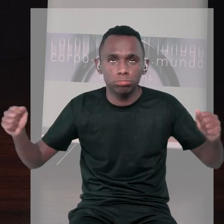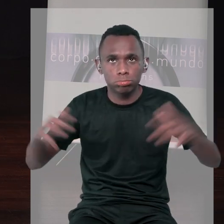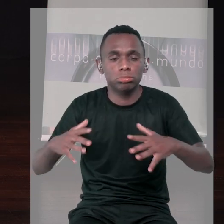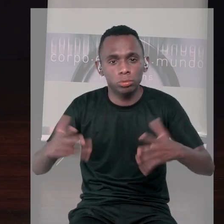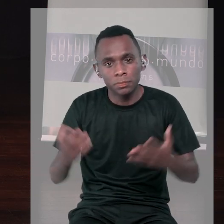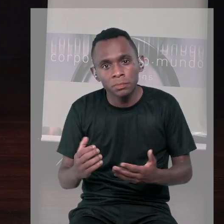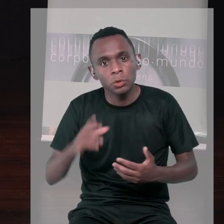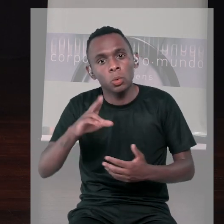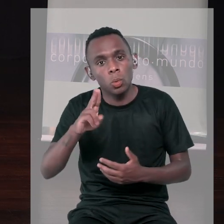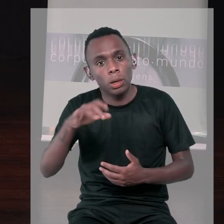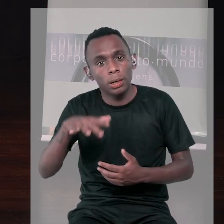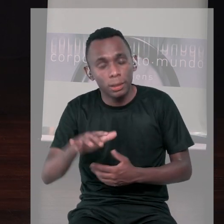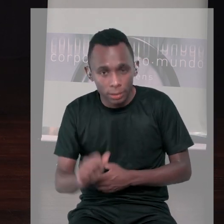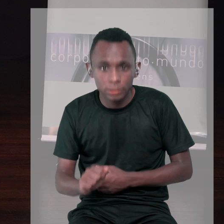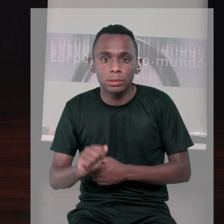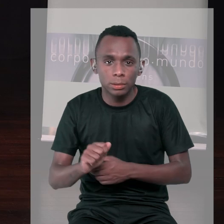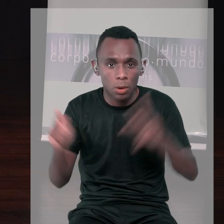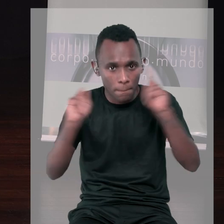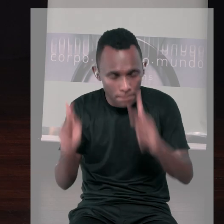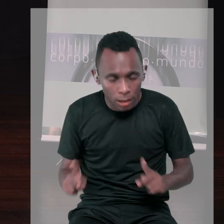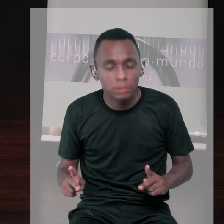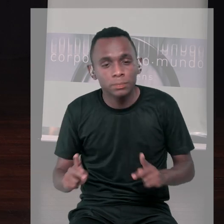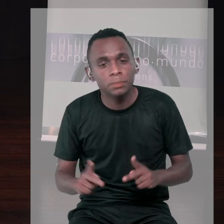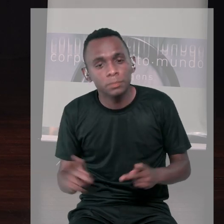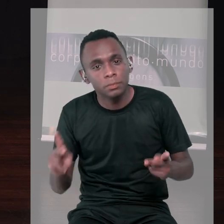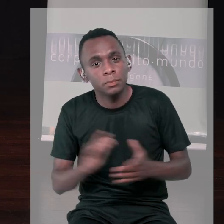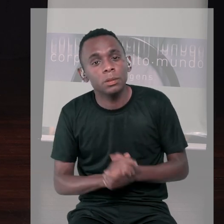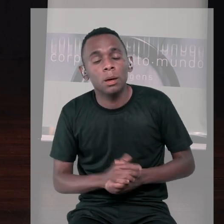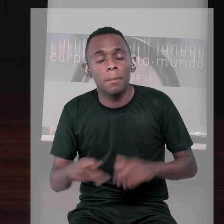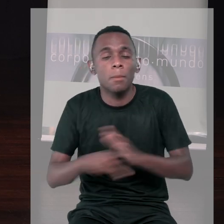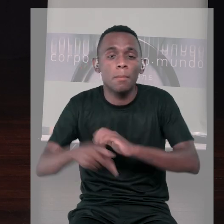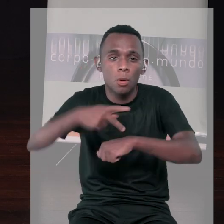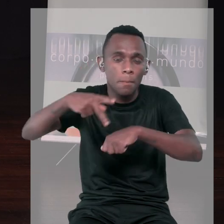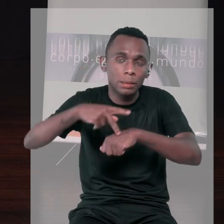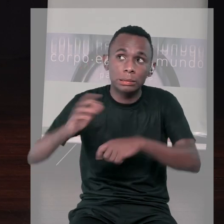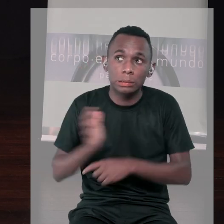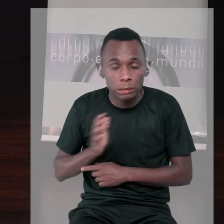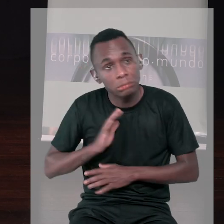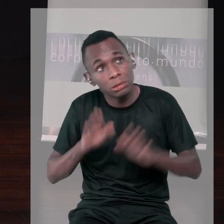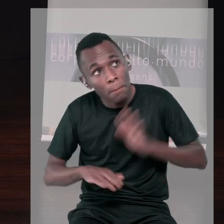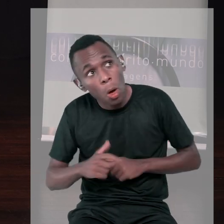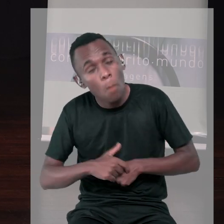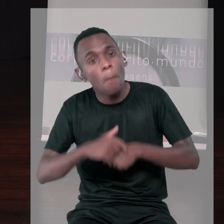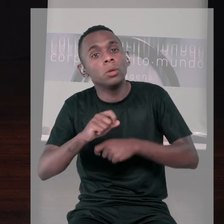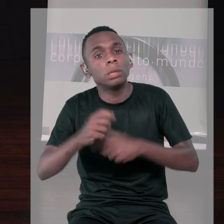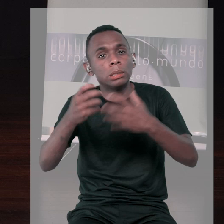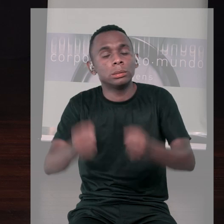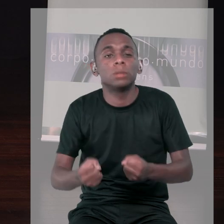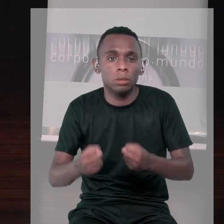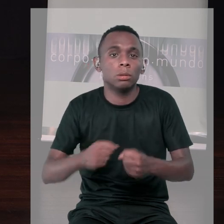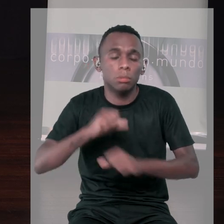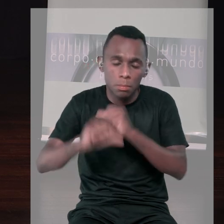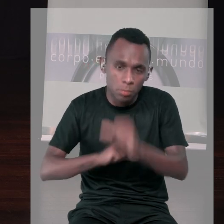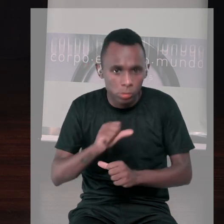paz seletiva, restrita aos países ricos, talvez seja o momento de assumir, transformando a afirmação